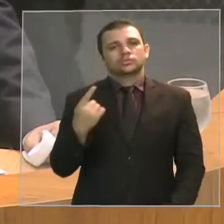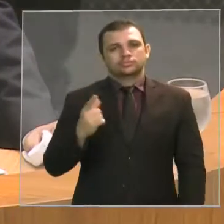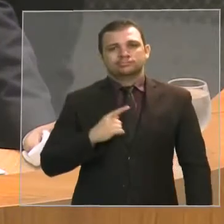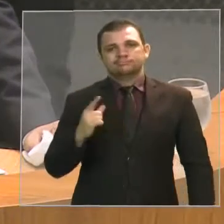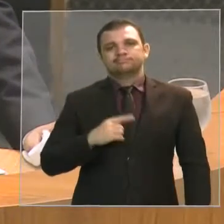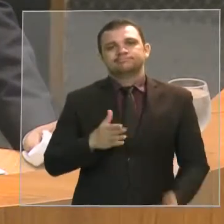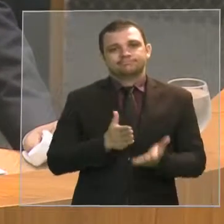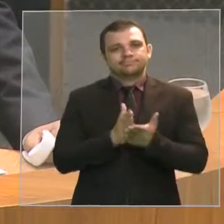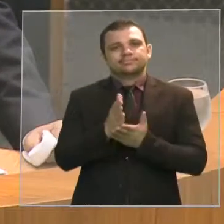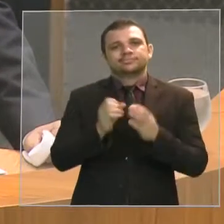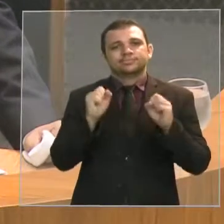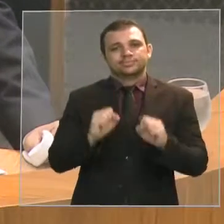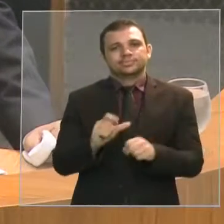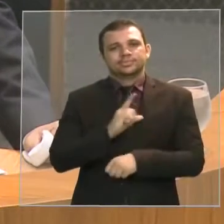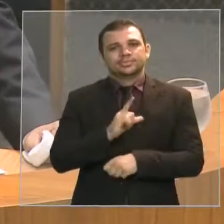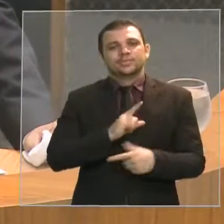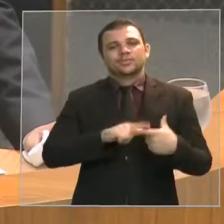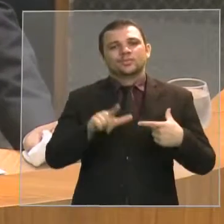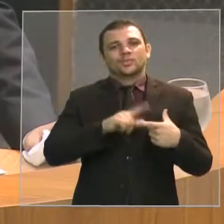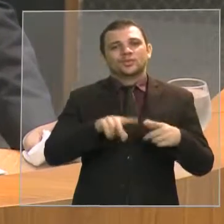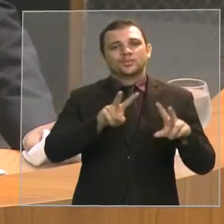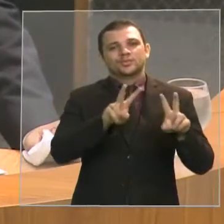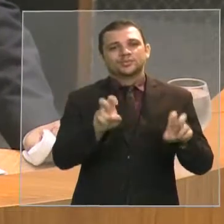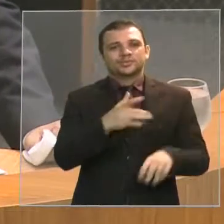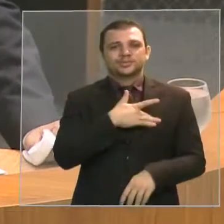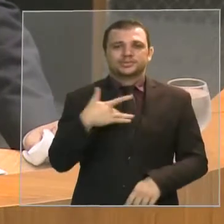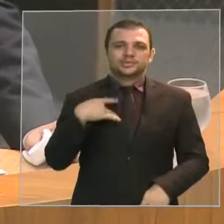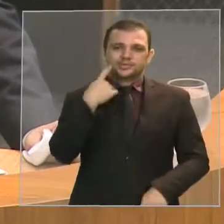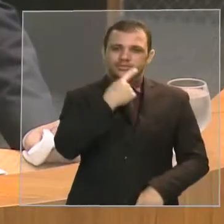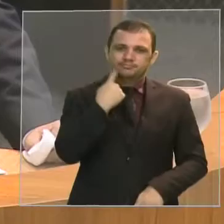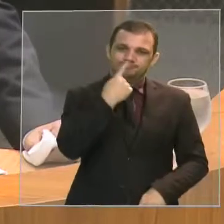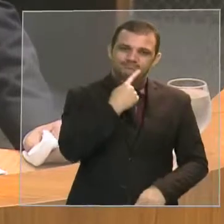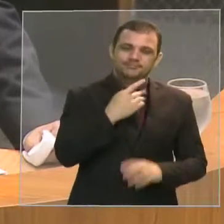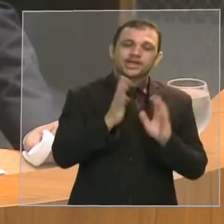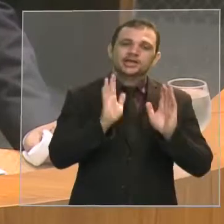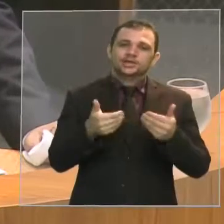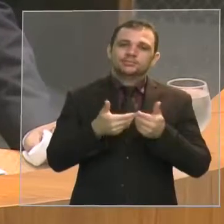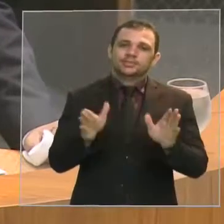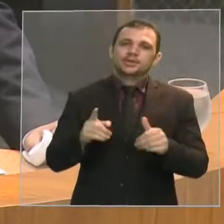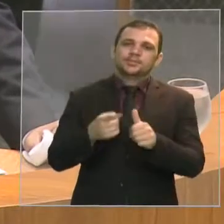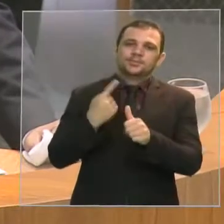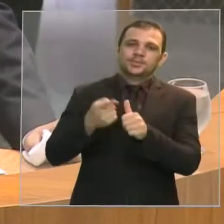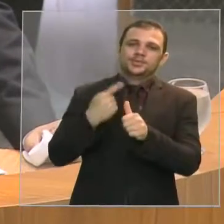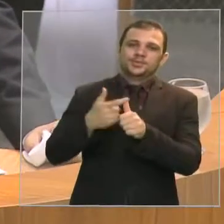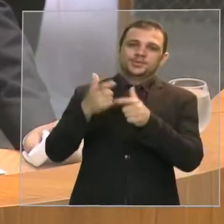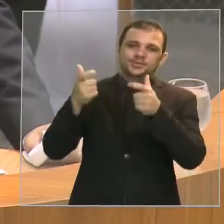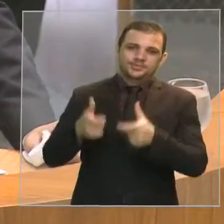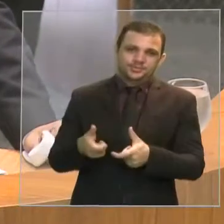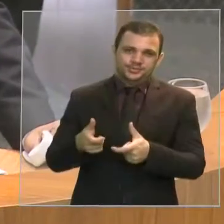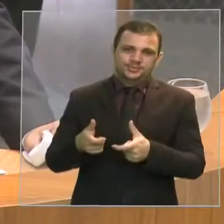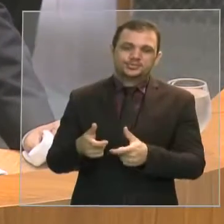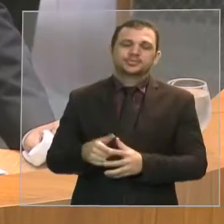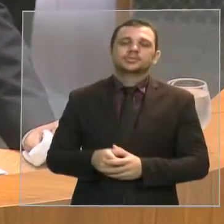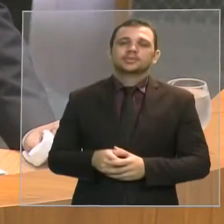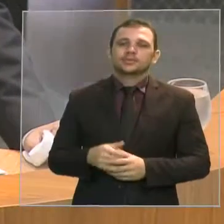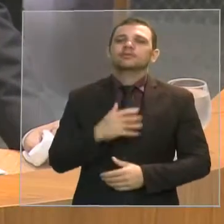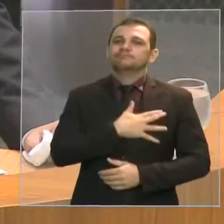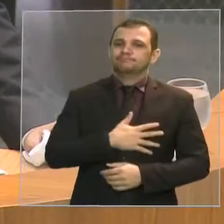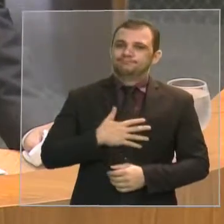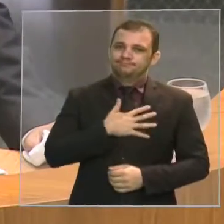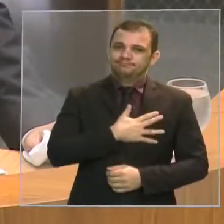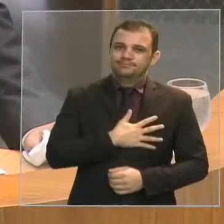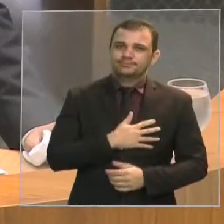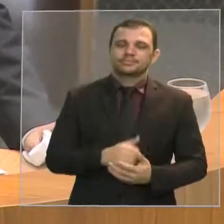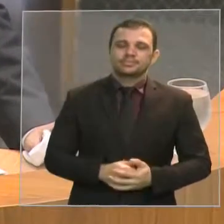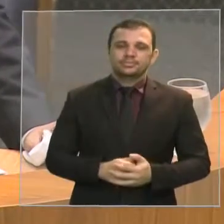enfrentar essa problemática da saúde bucal foi inaugurada a primeira unidade com muito êxito e essa unidade é